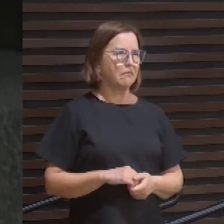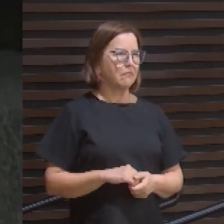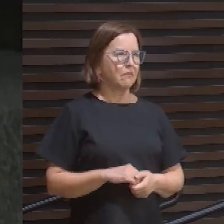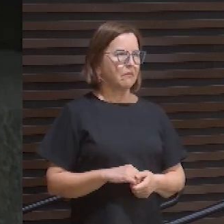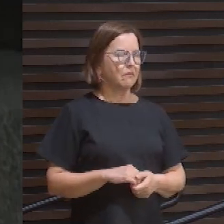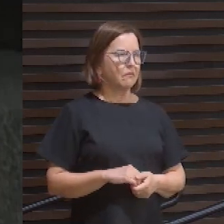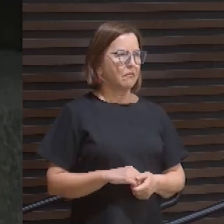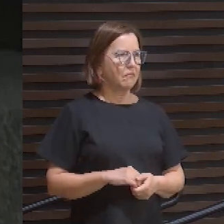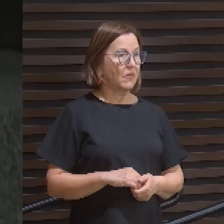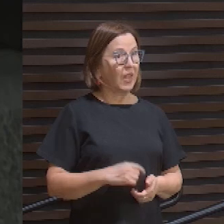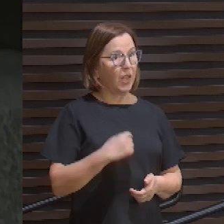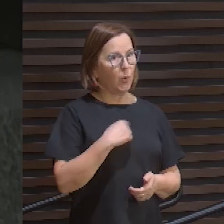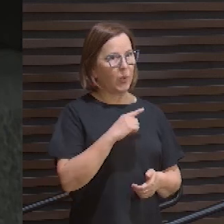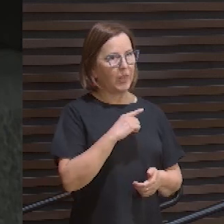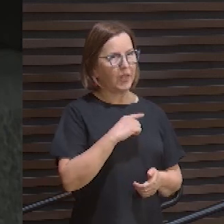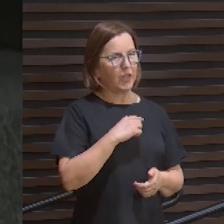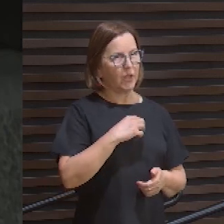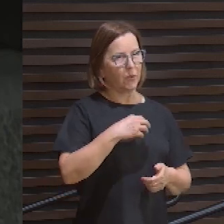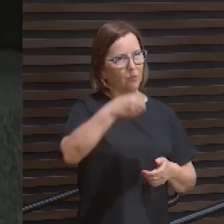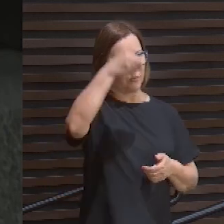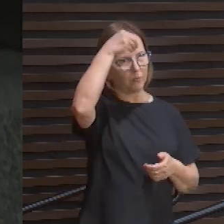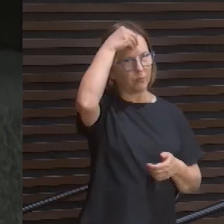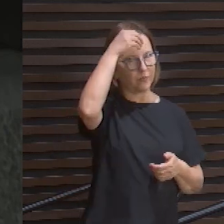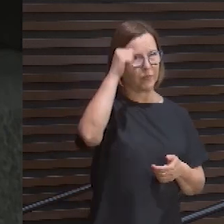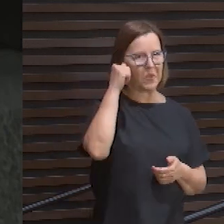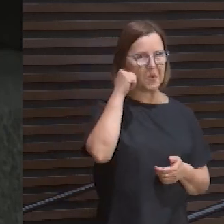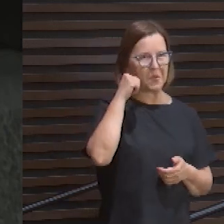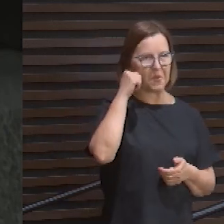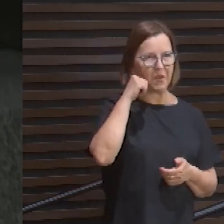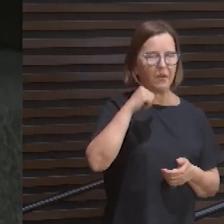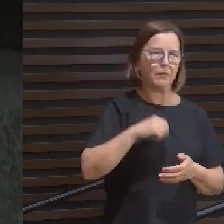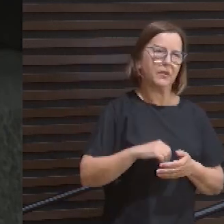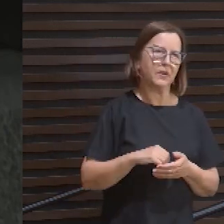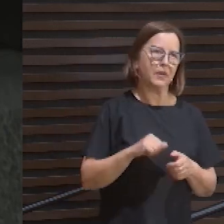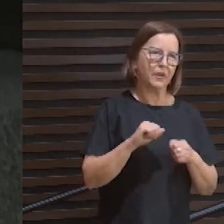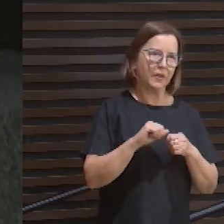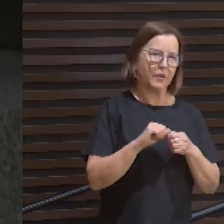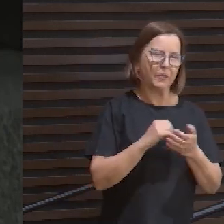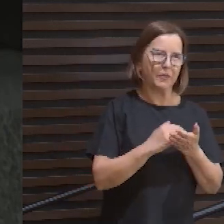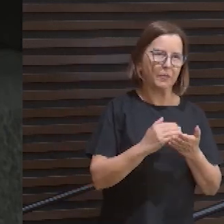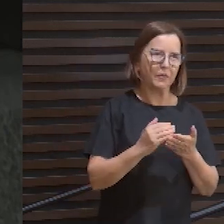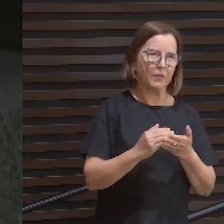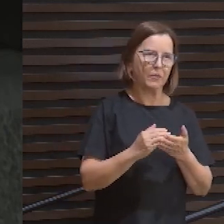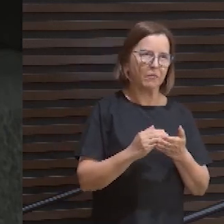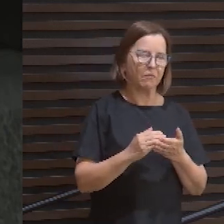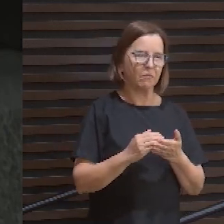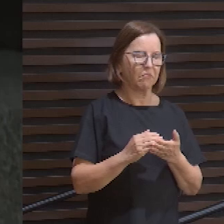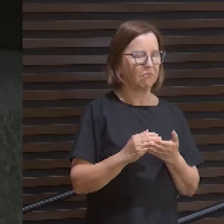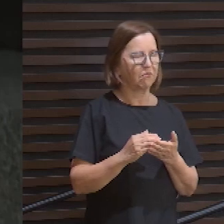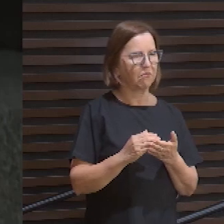Eu tenho uma sobrinha que participou de um movimento